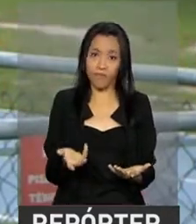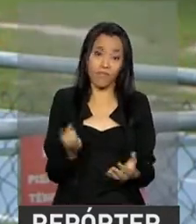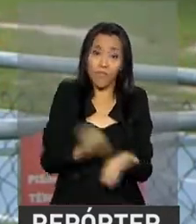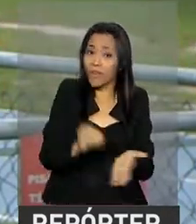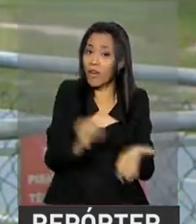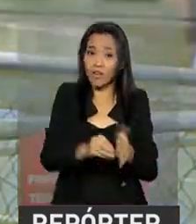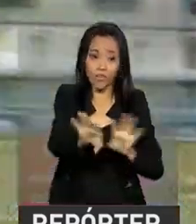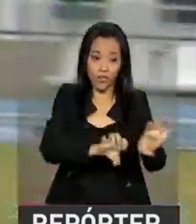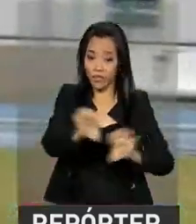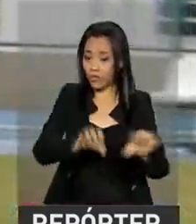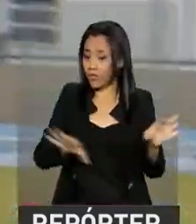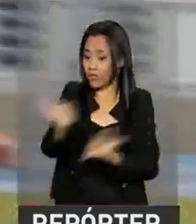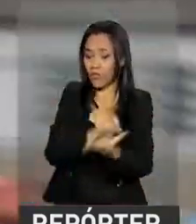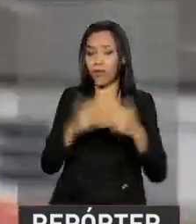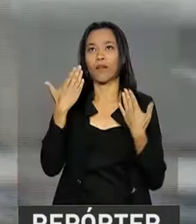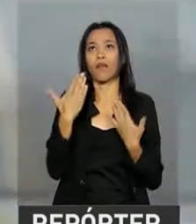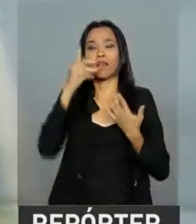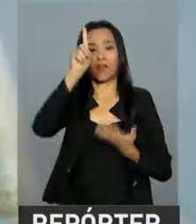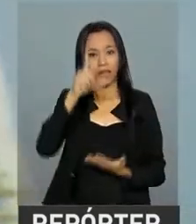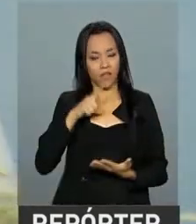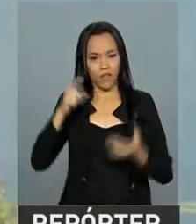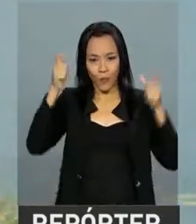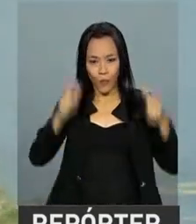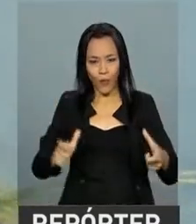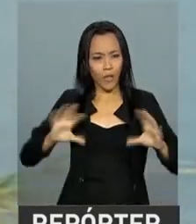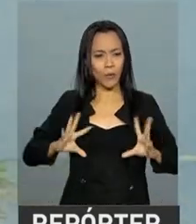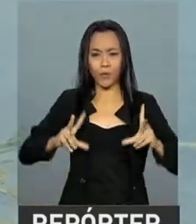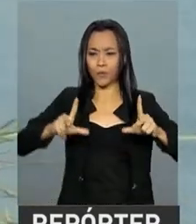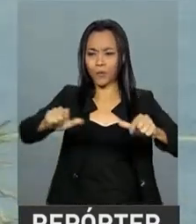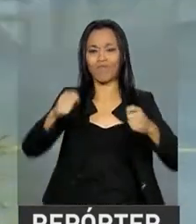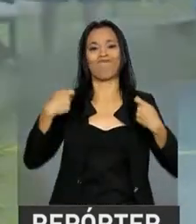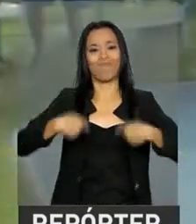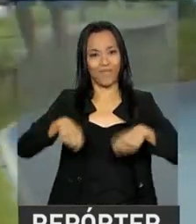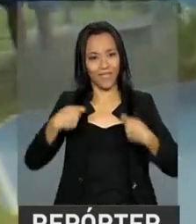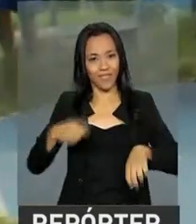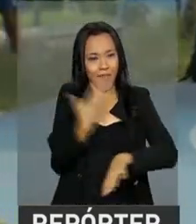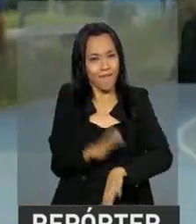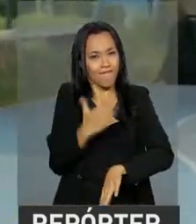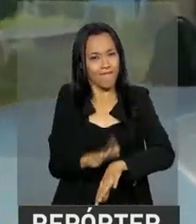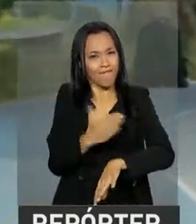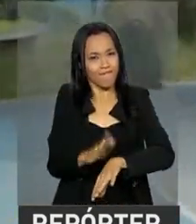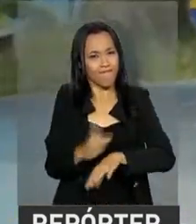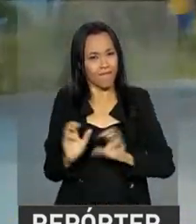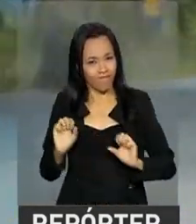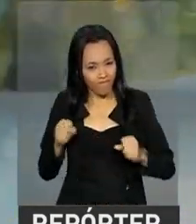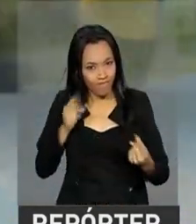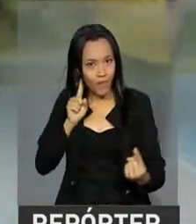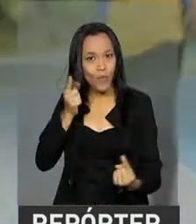falta de estrutura e graças a deus acredita em tudo que é necessário pra realidade do produtor